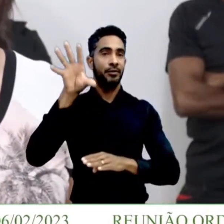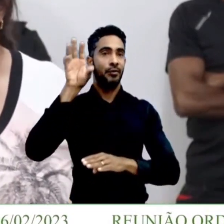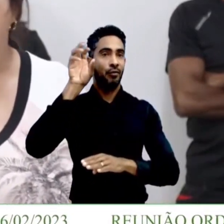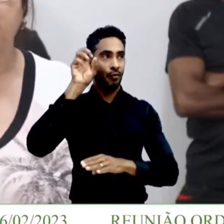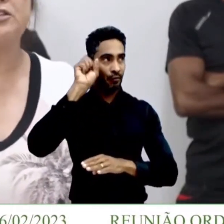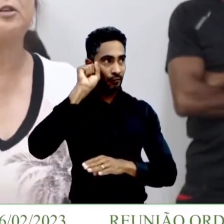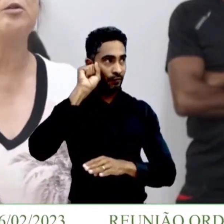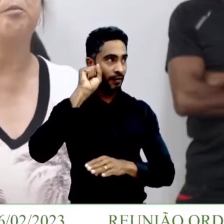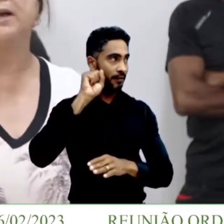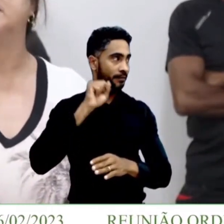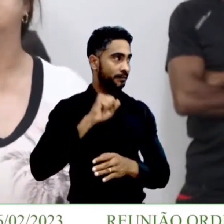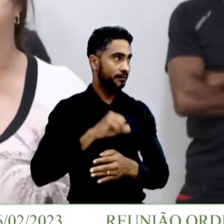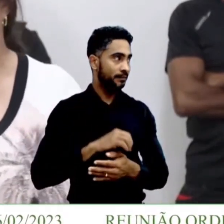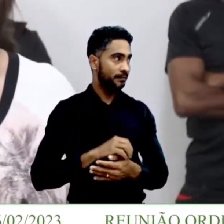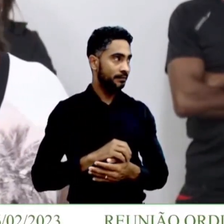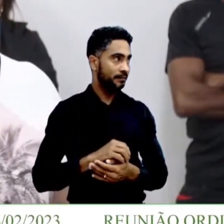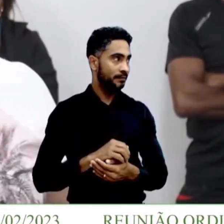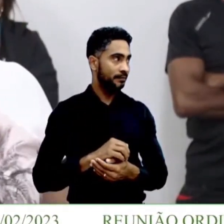O presidente.